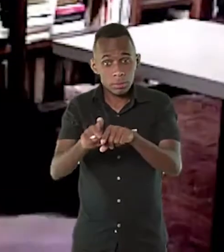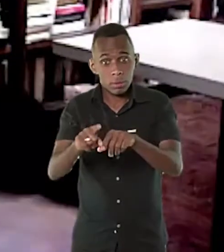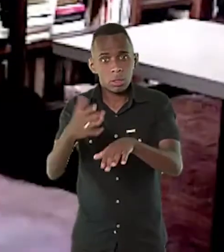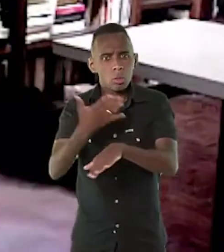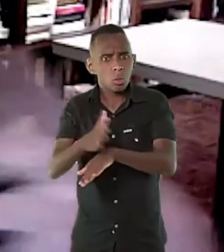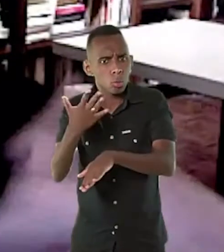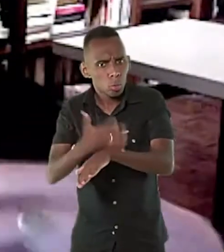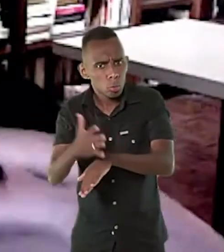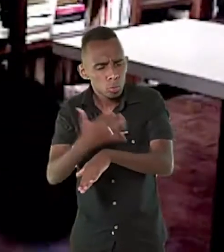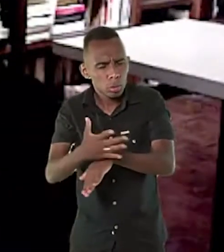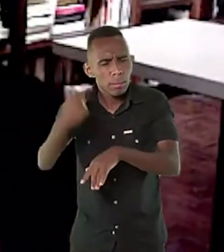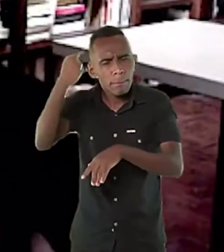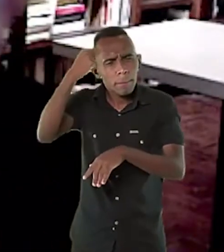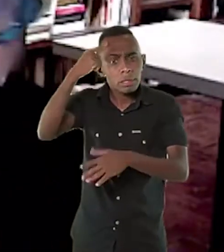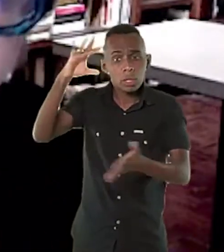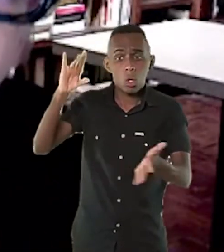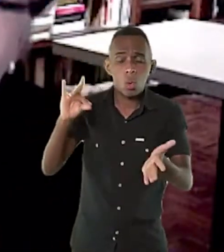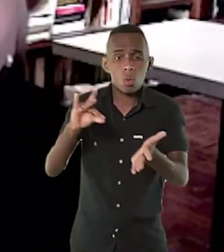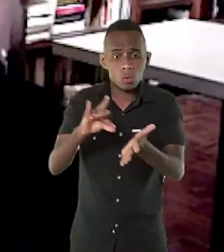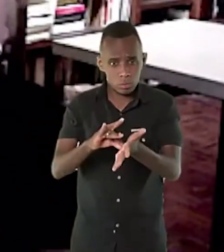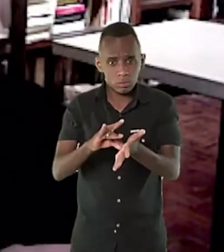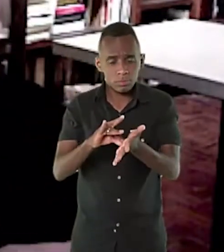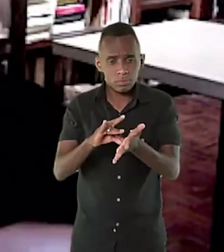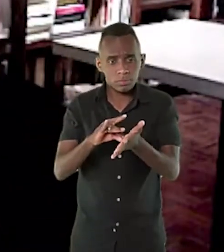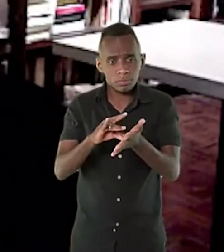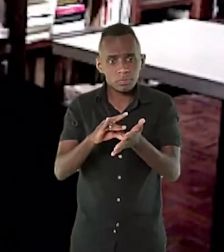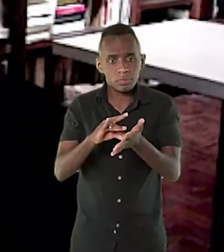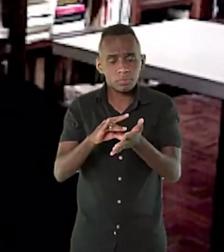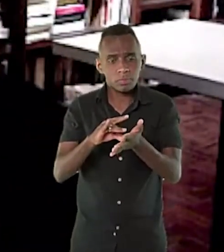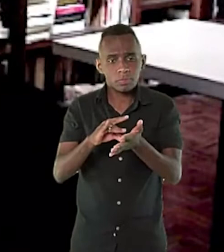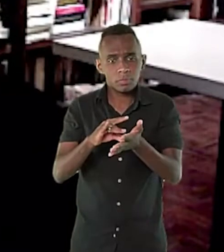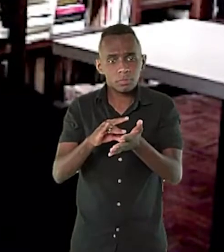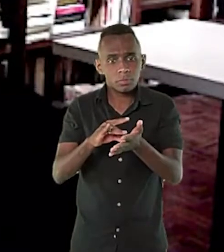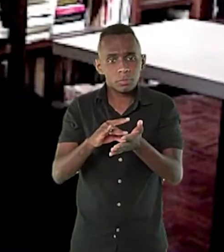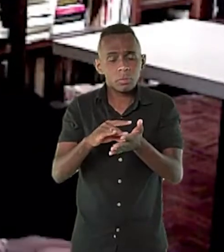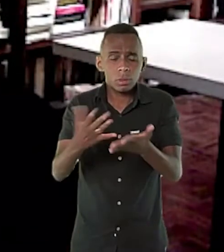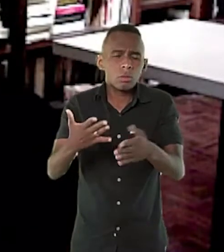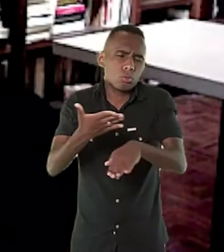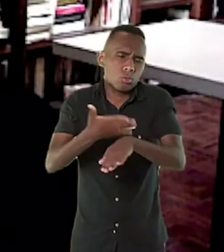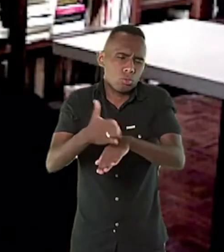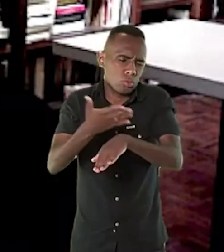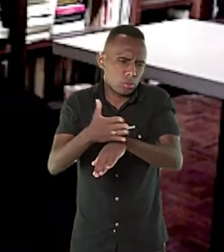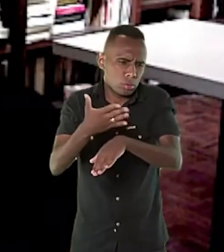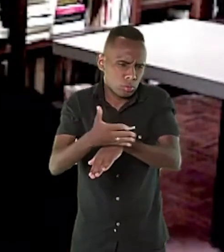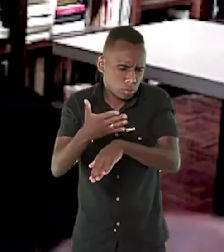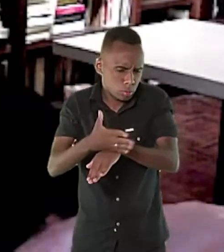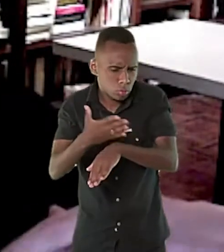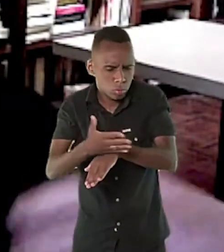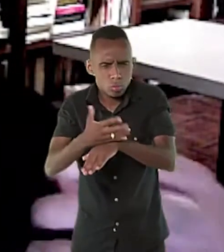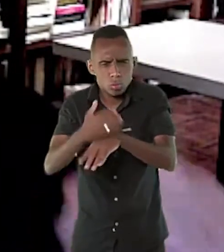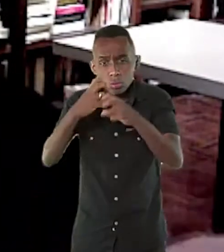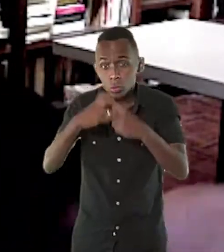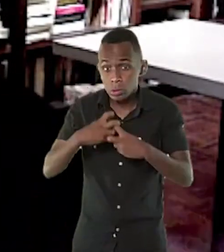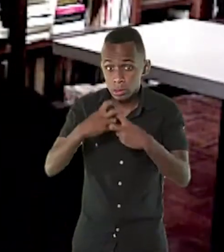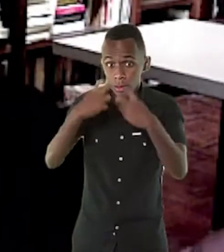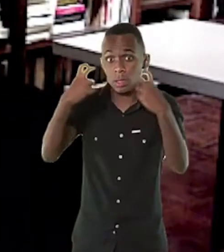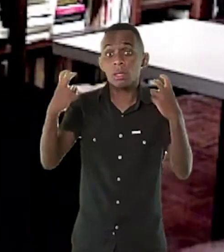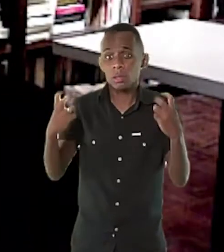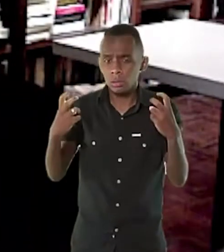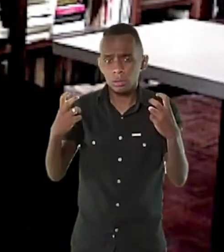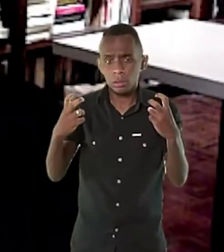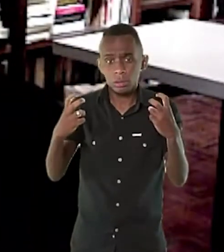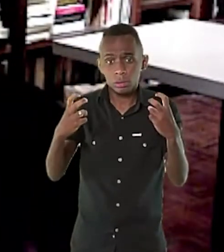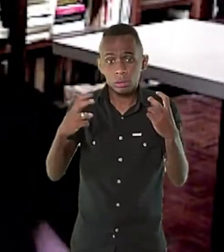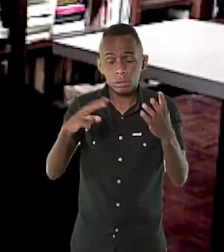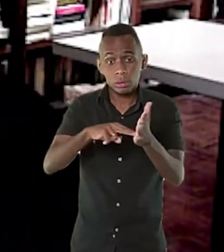do real. Então, não é por acaso que os ensaios escritos são, para